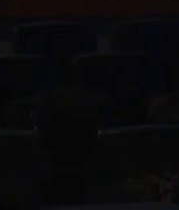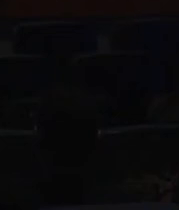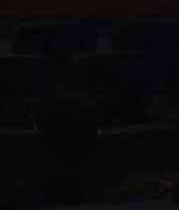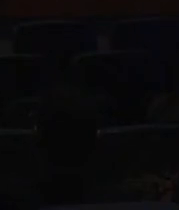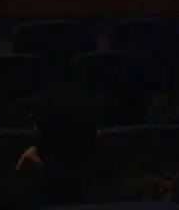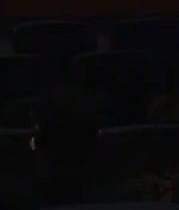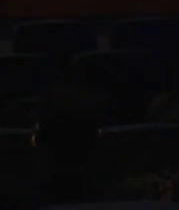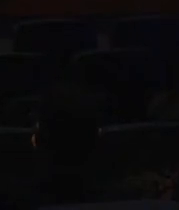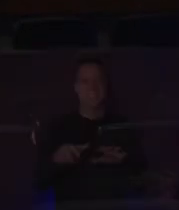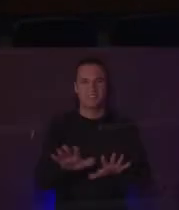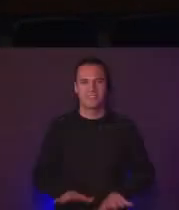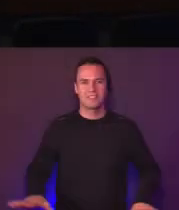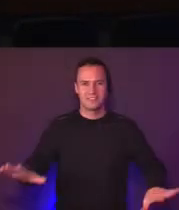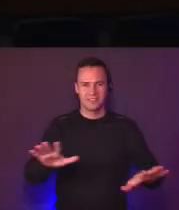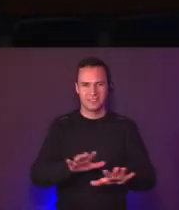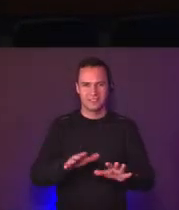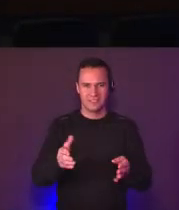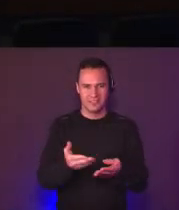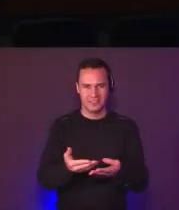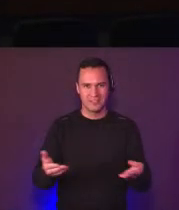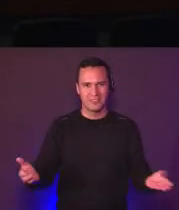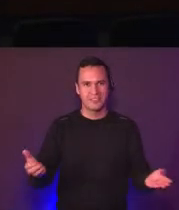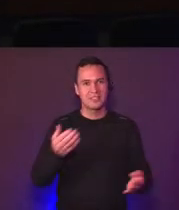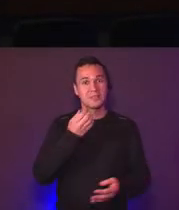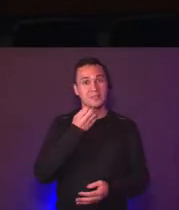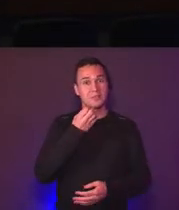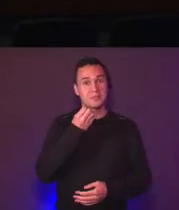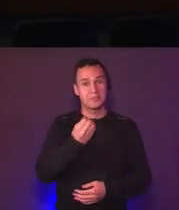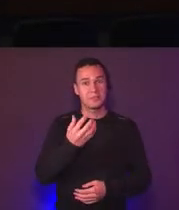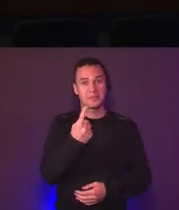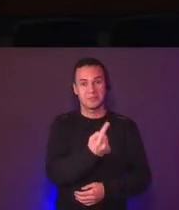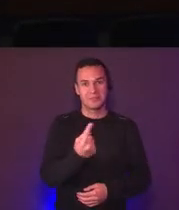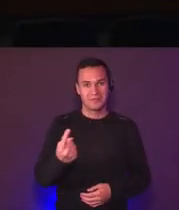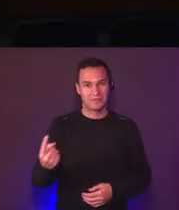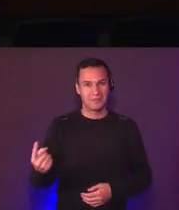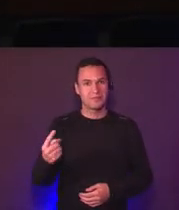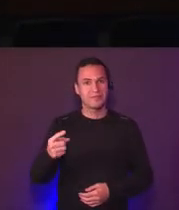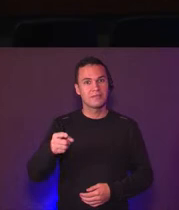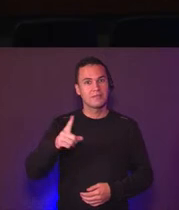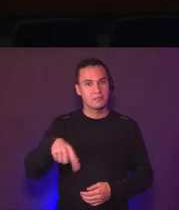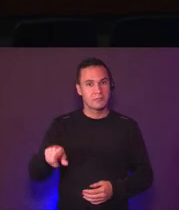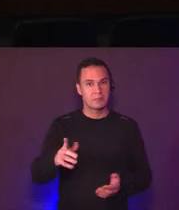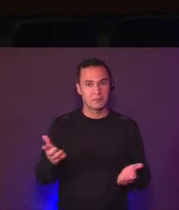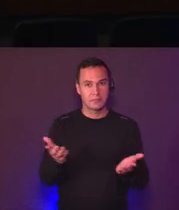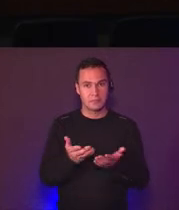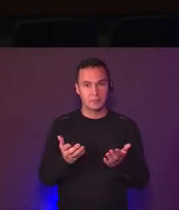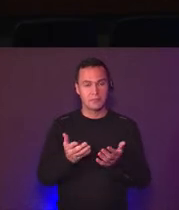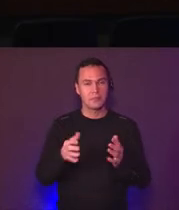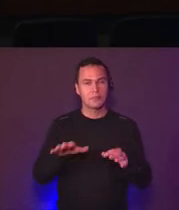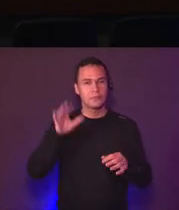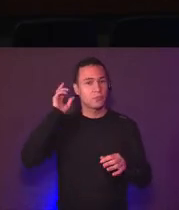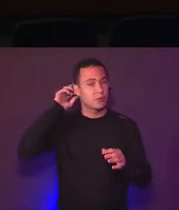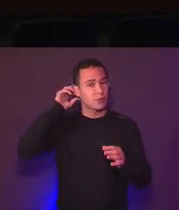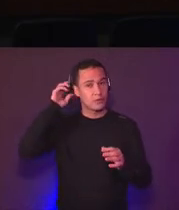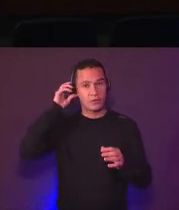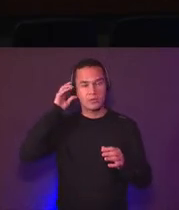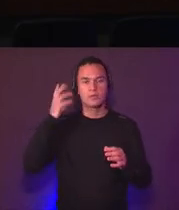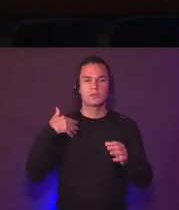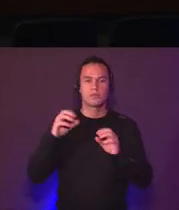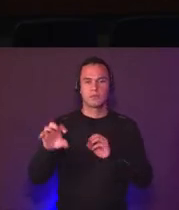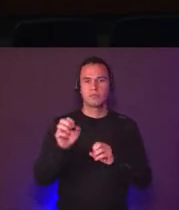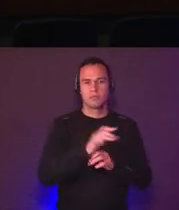Boa noite a todos e todas. Good evening, everyone who's watching us. I will just give some instructions